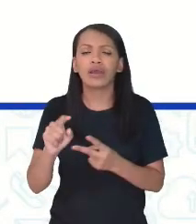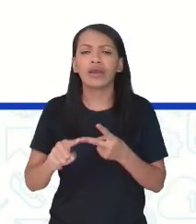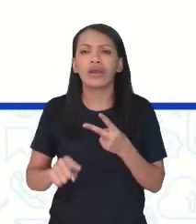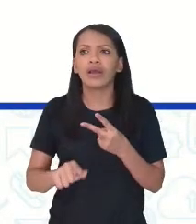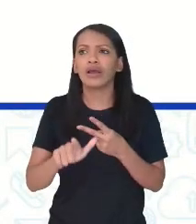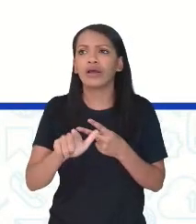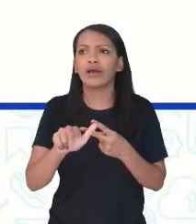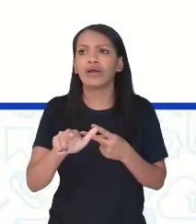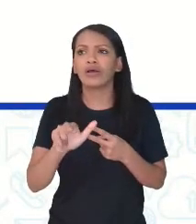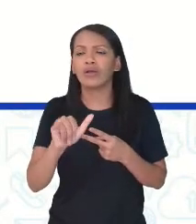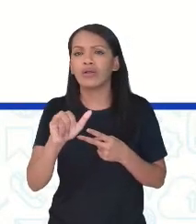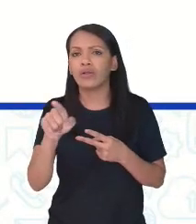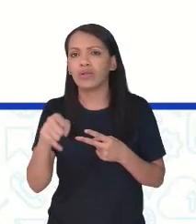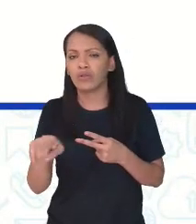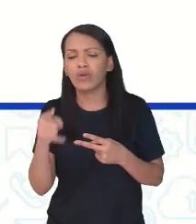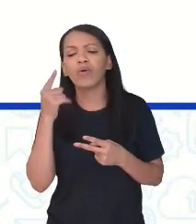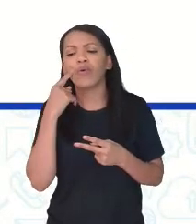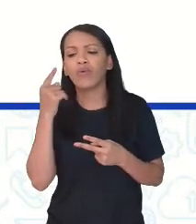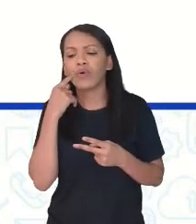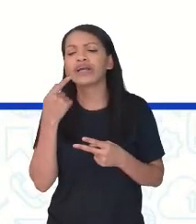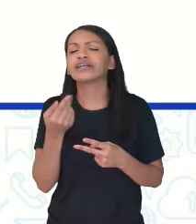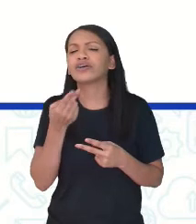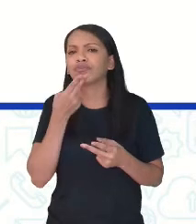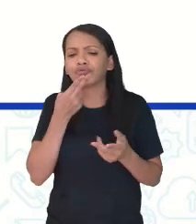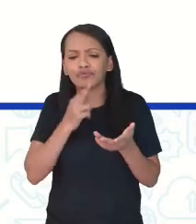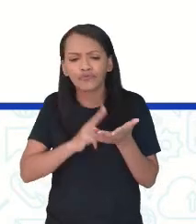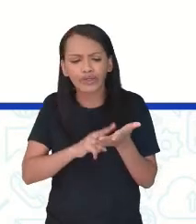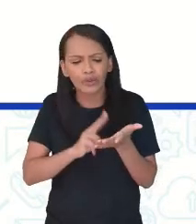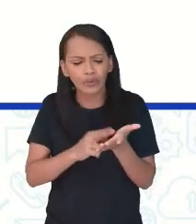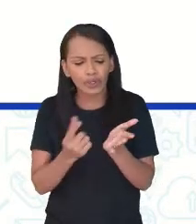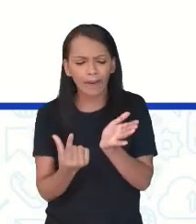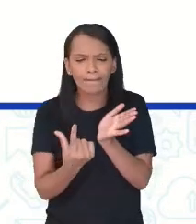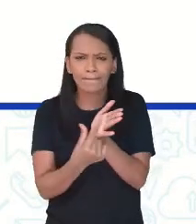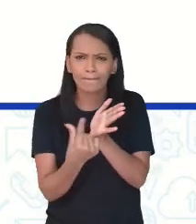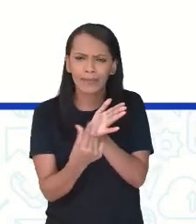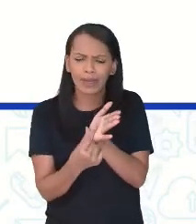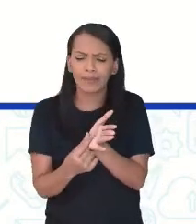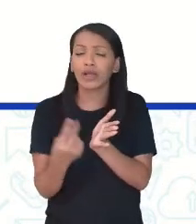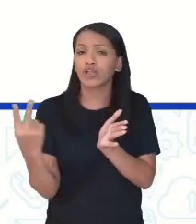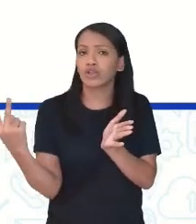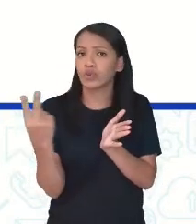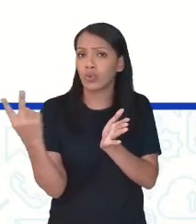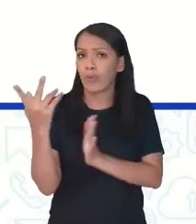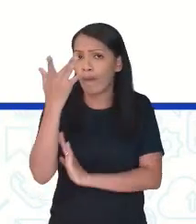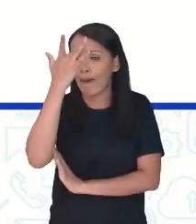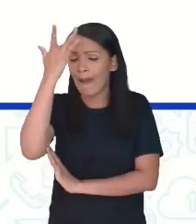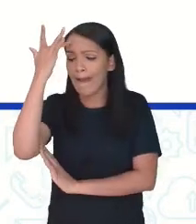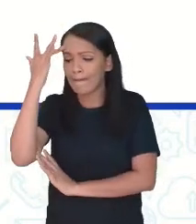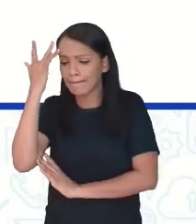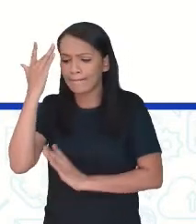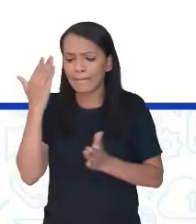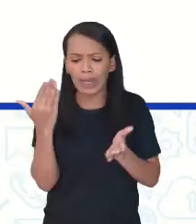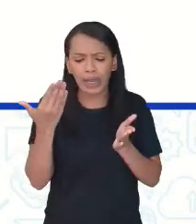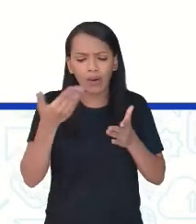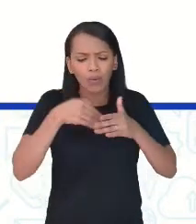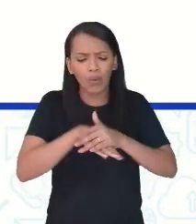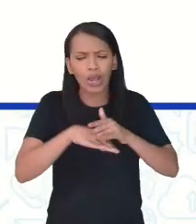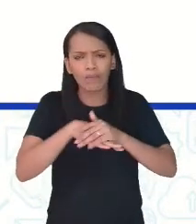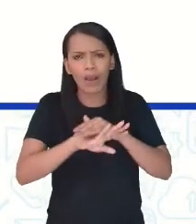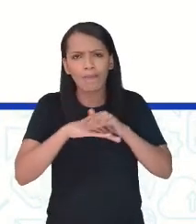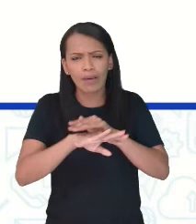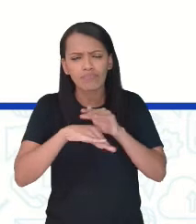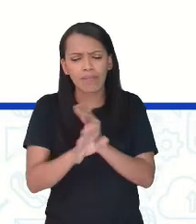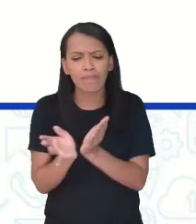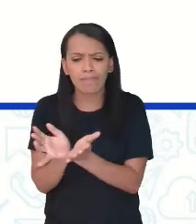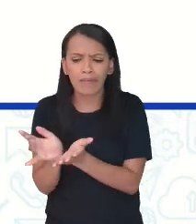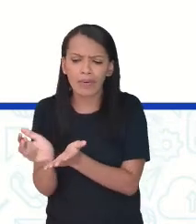Luiz colecionam figurinhas. Então, temos aí duas pessoas que colecionam figurinhas. E